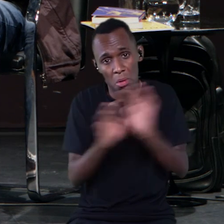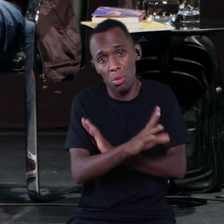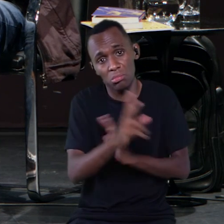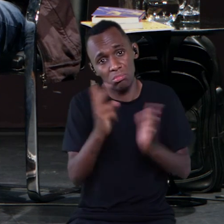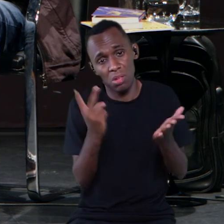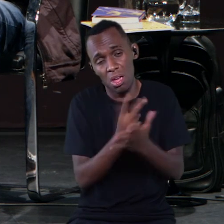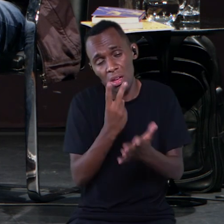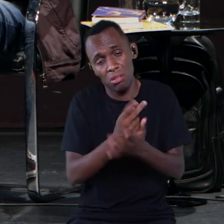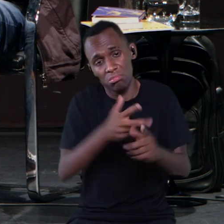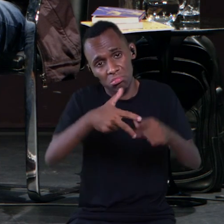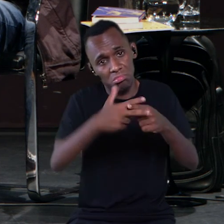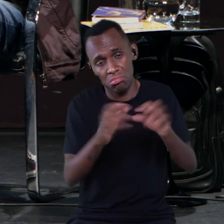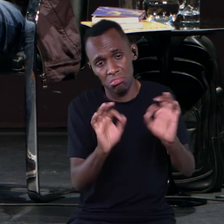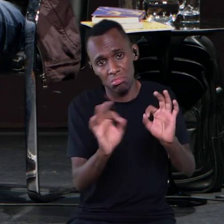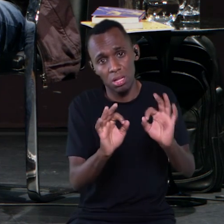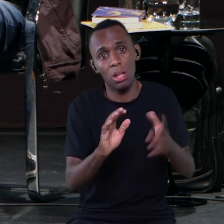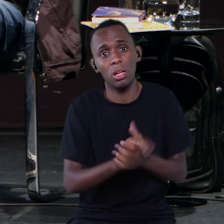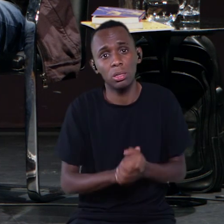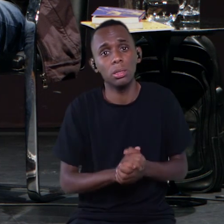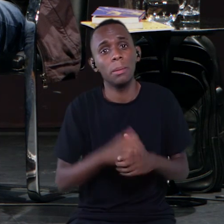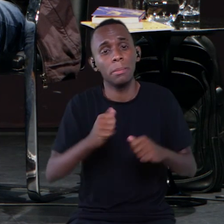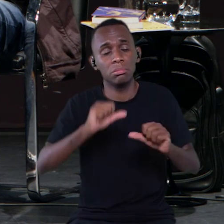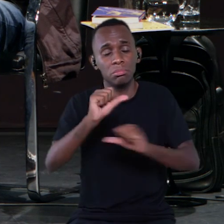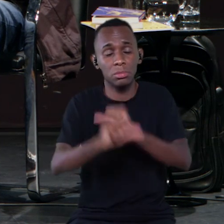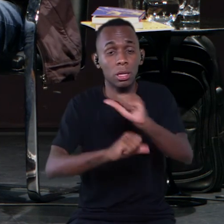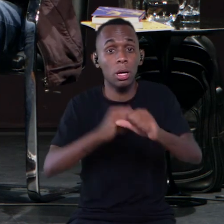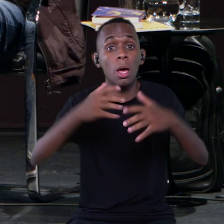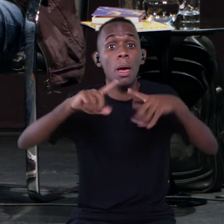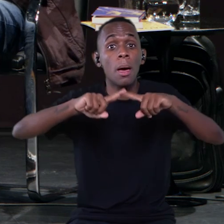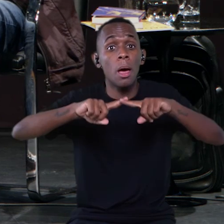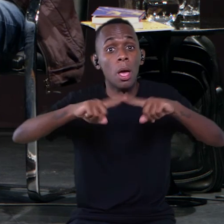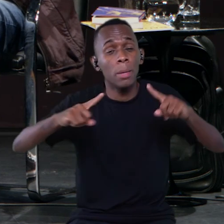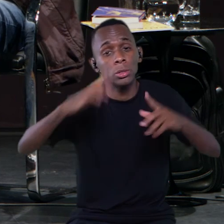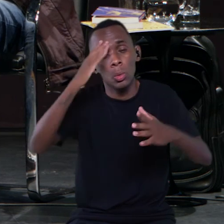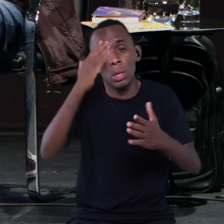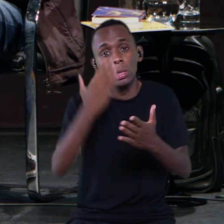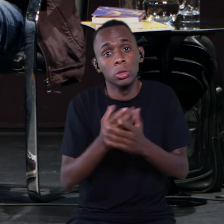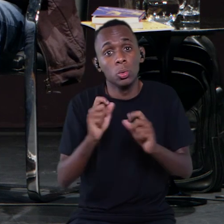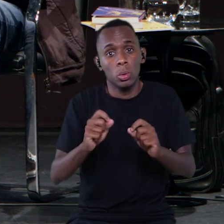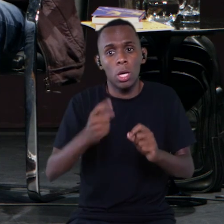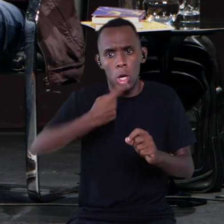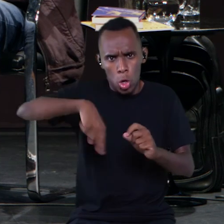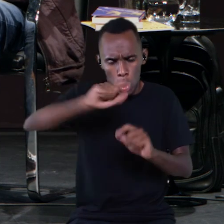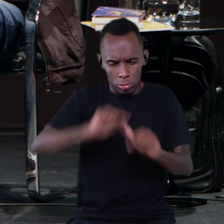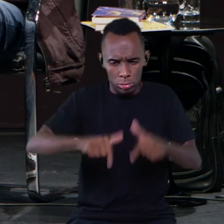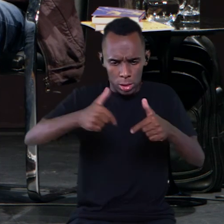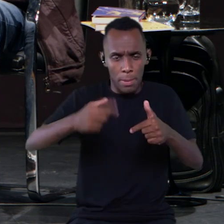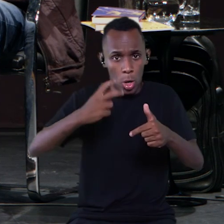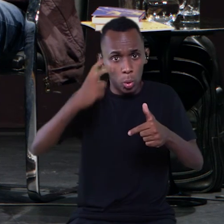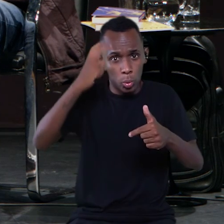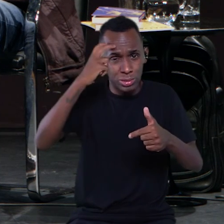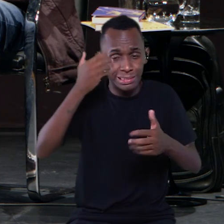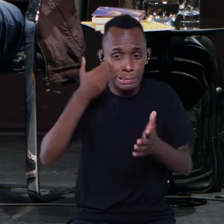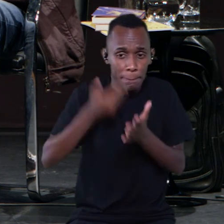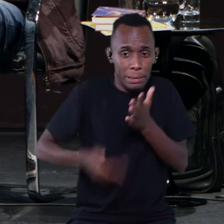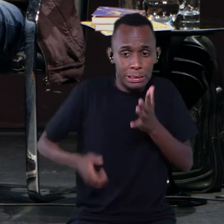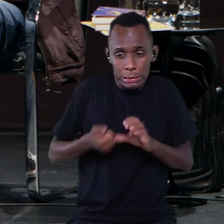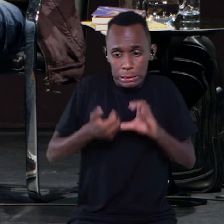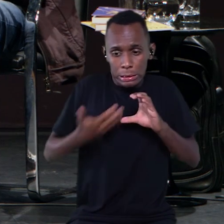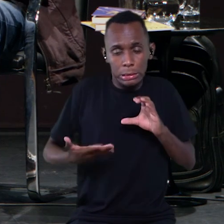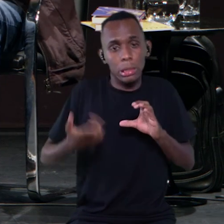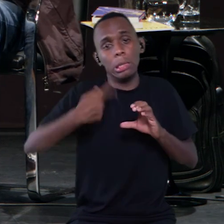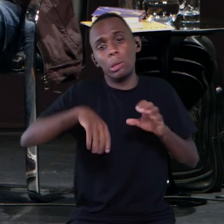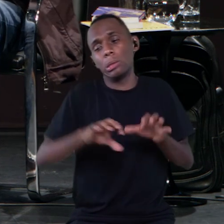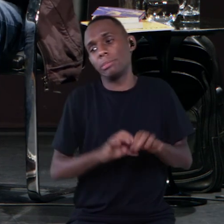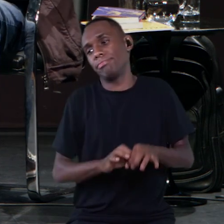Né? Não tem muita medida. É preciso transformar, é preciso alterar. E eu acho que se a gente, como um agente de cultura e do mundo da arte, perde um pouco isso, a